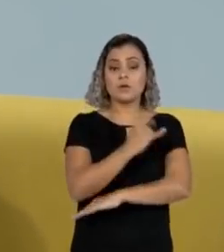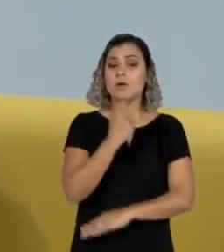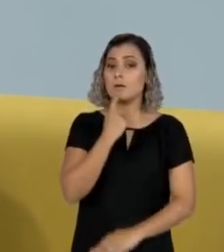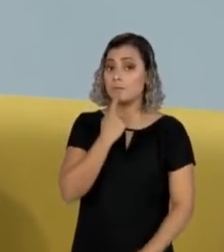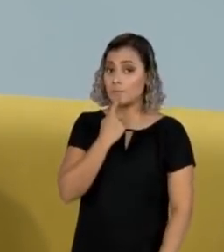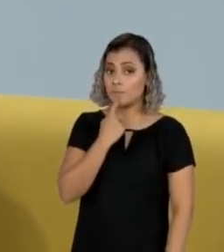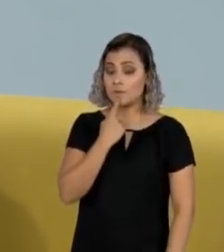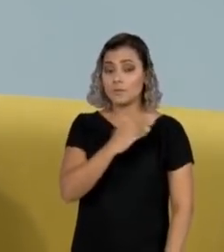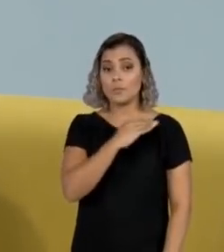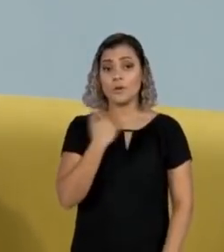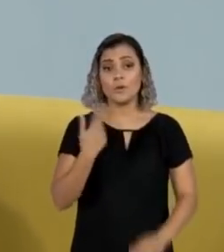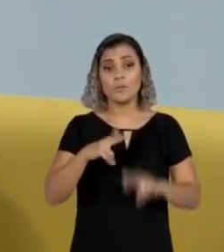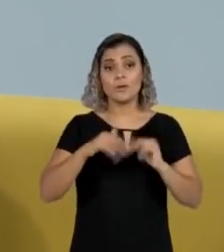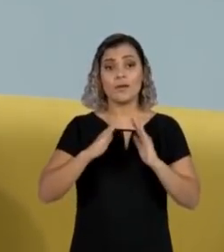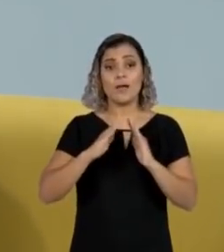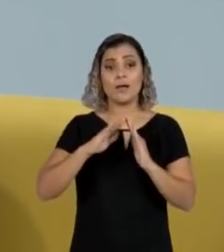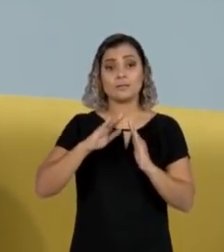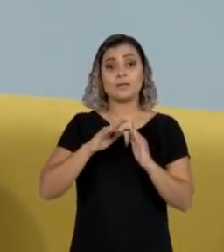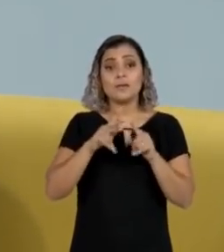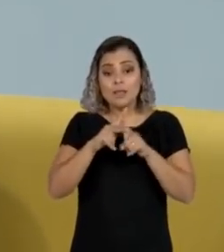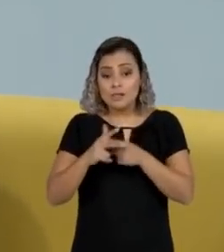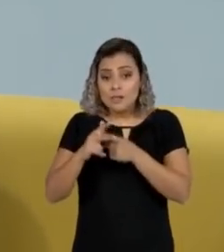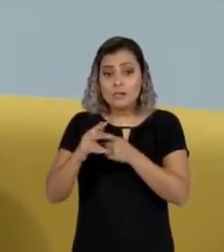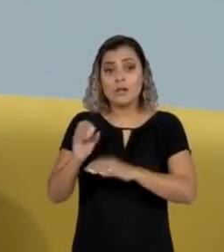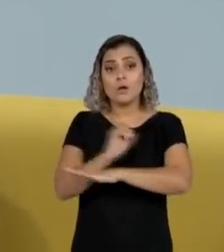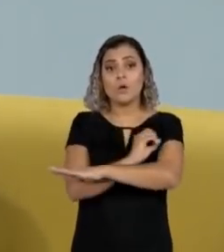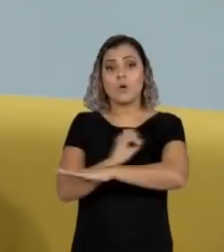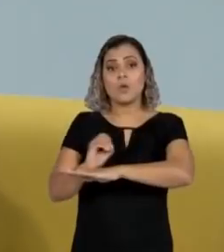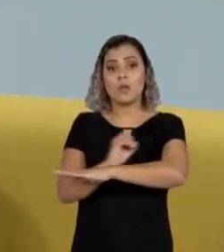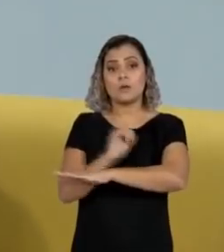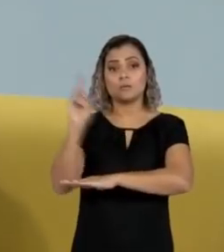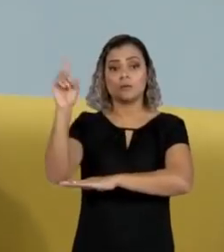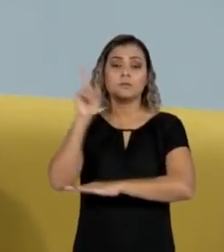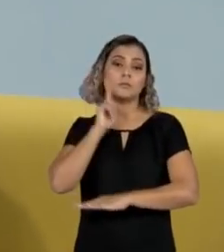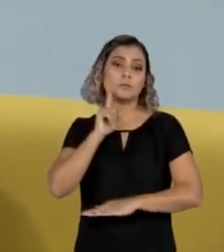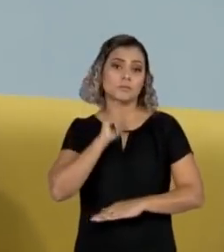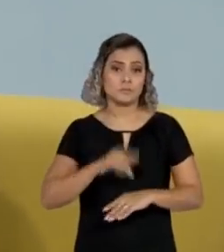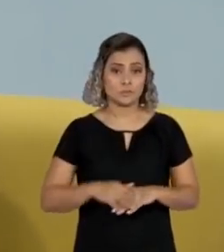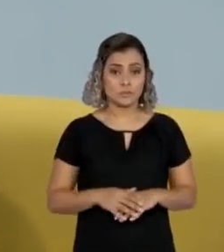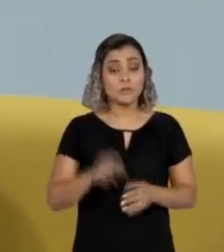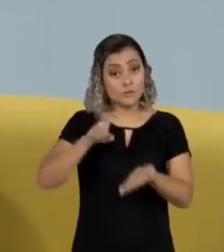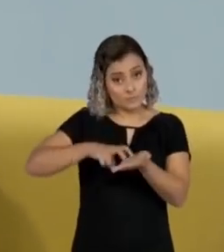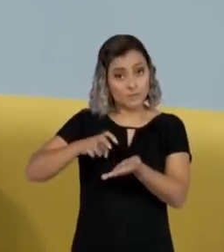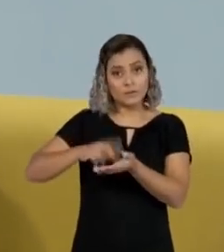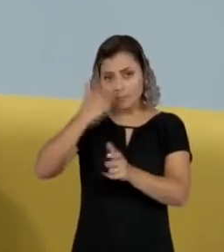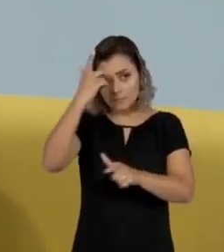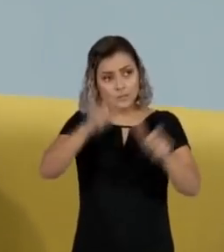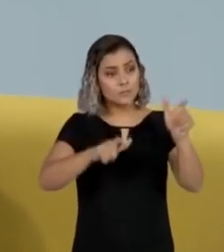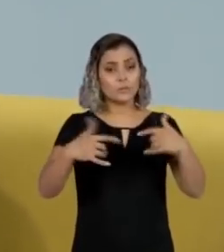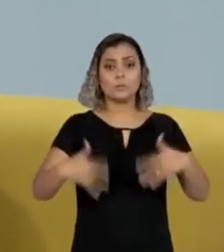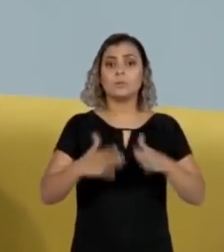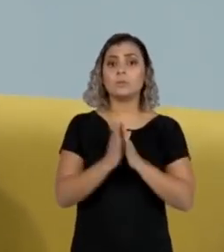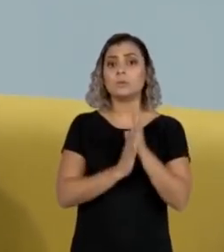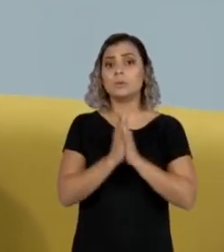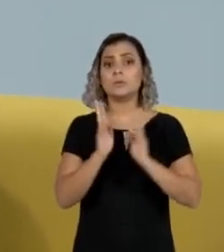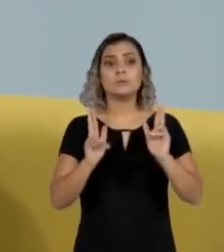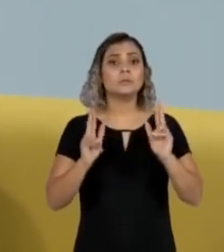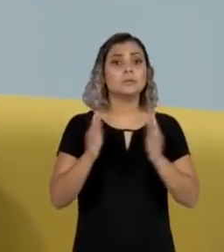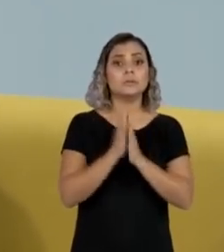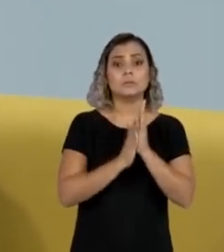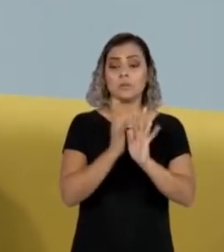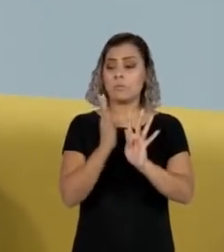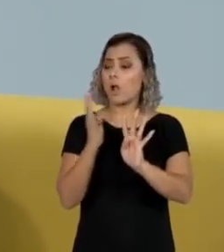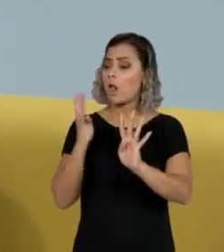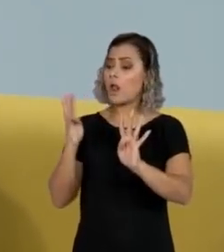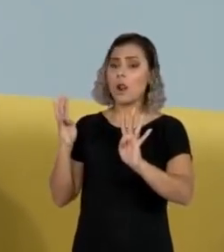depois de um acidente em casa em Orlando, nos Estados Unidos. Desde cedo, dezenas de pessoas já esperavam na fila do lado de